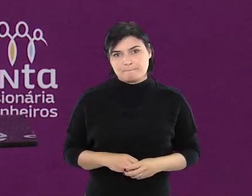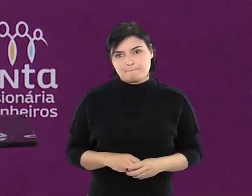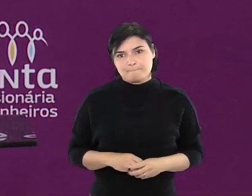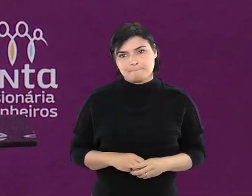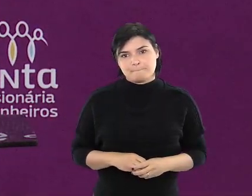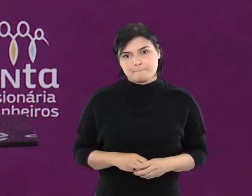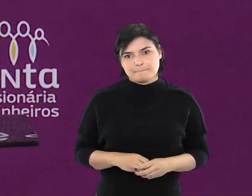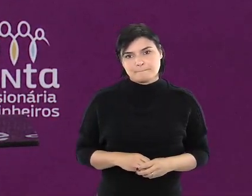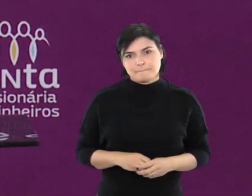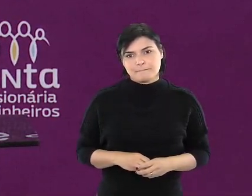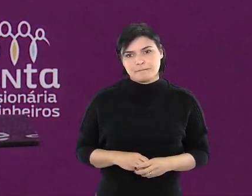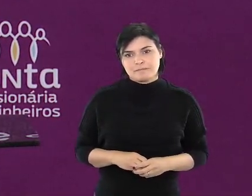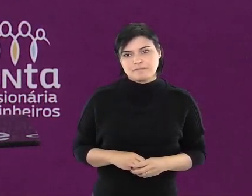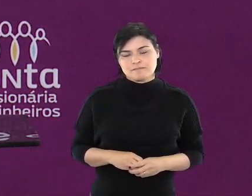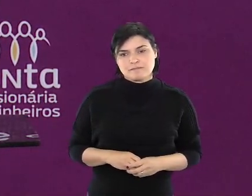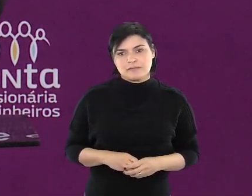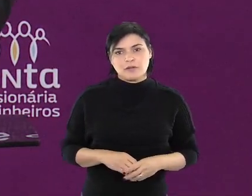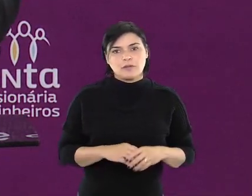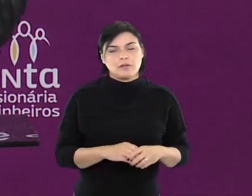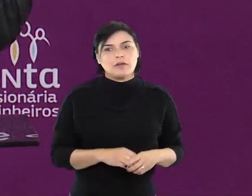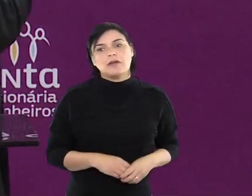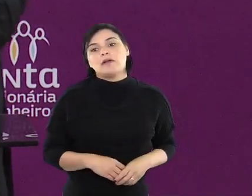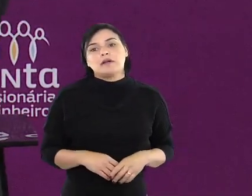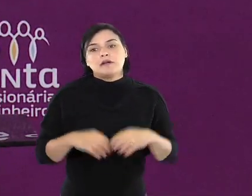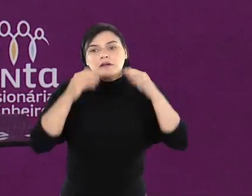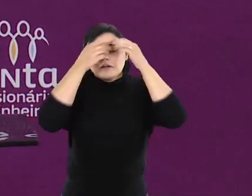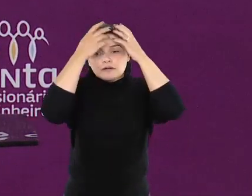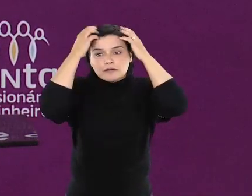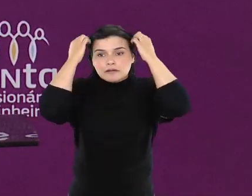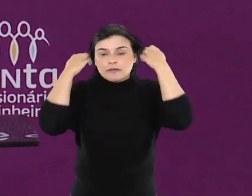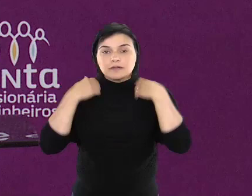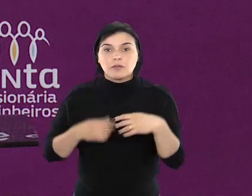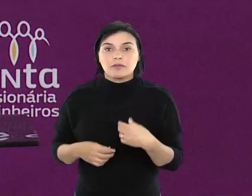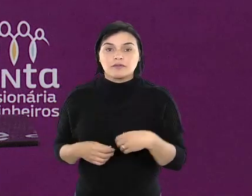principalmente para você Samuel Lopes para você